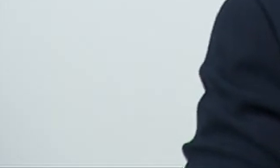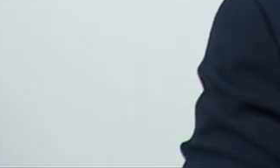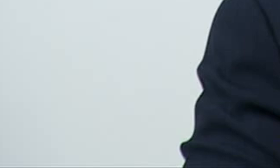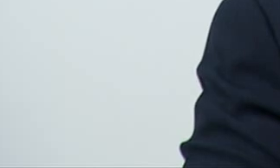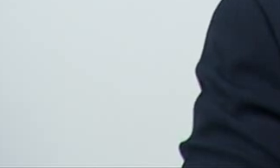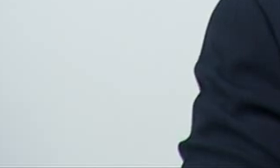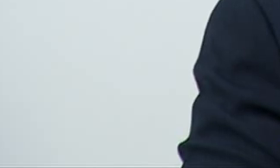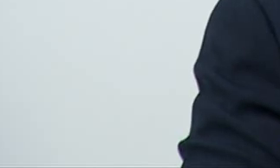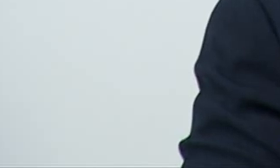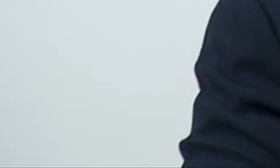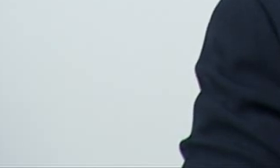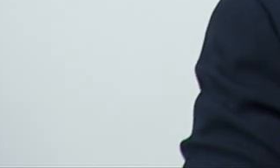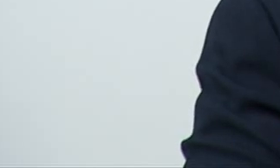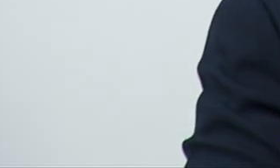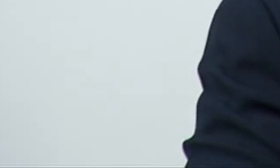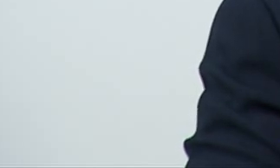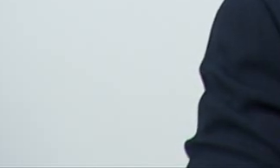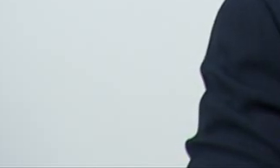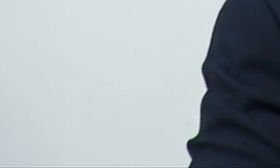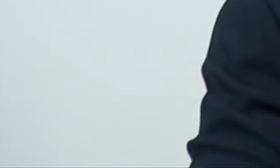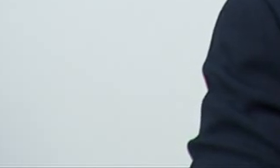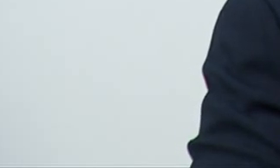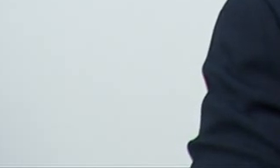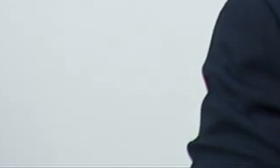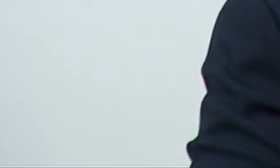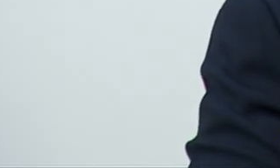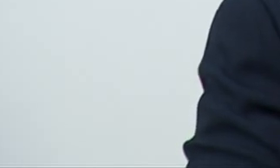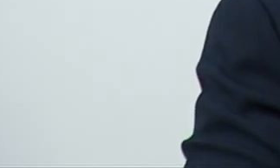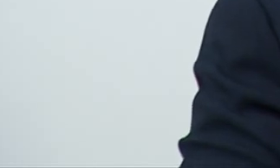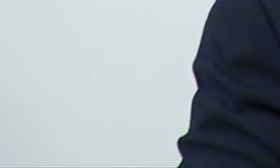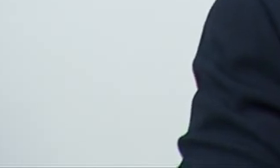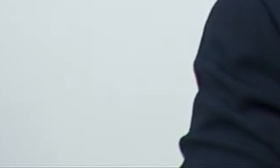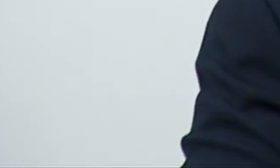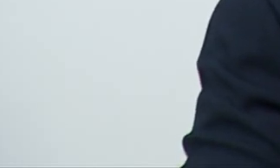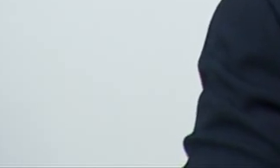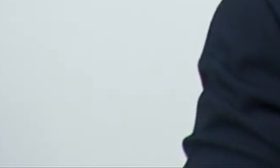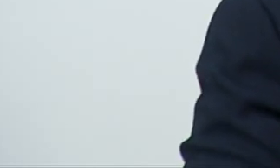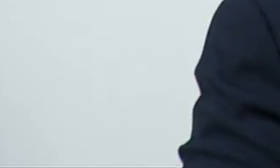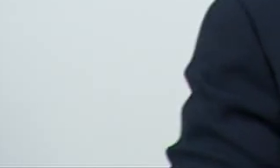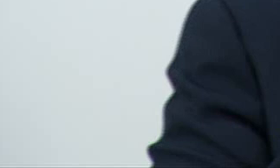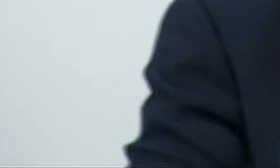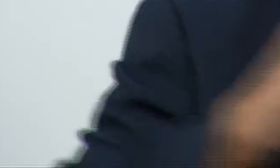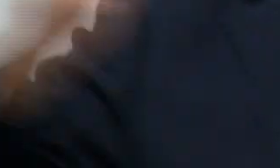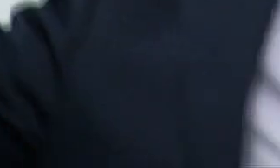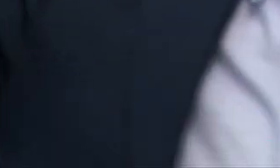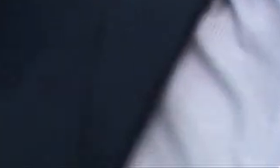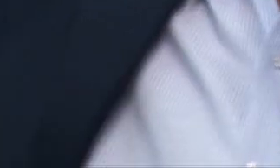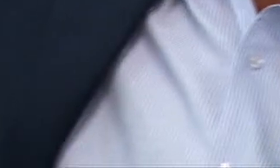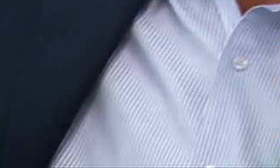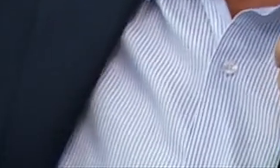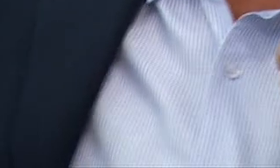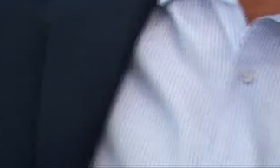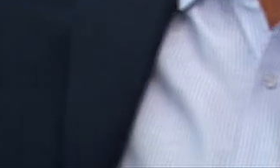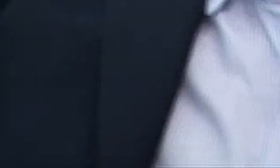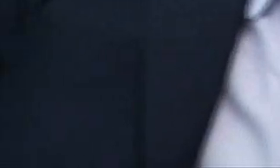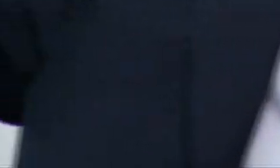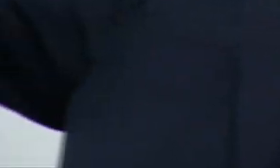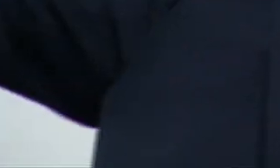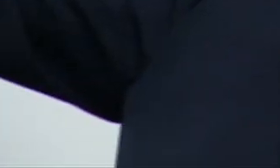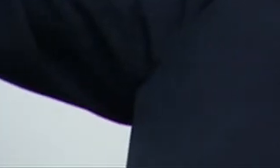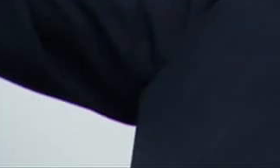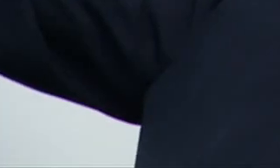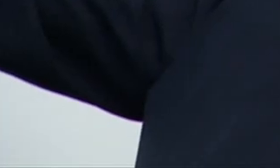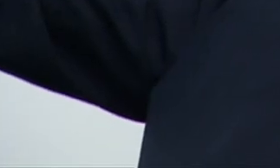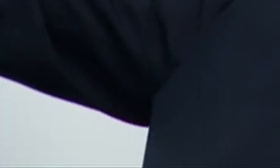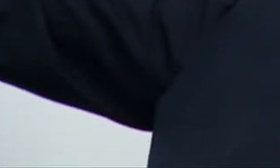dois carros para atender 800 pessoas acamadas aqui em Sorocaba. O que é isso? Ele falou para mim, o prefeito, estava ontem com o prefeito, que falou que vai